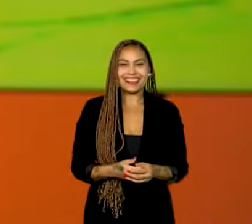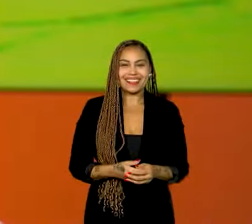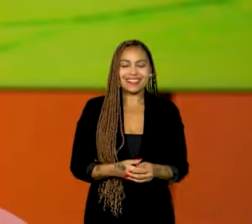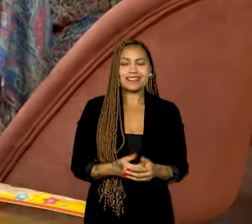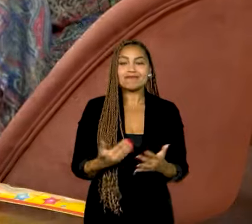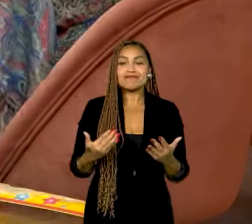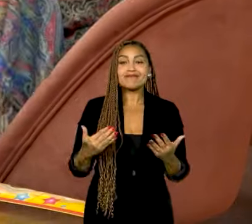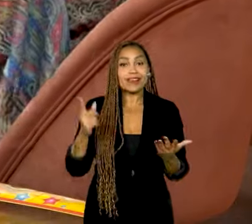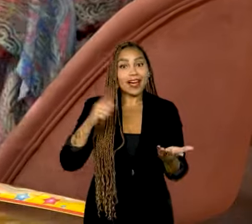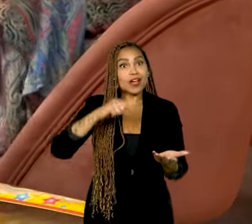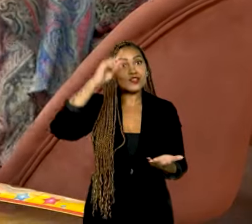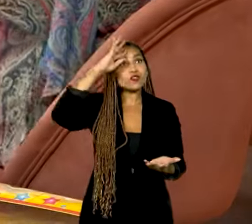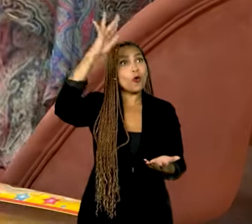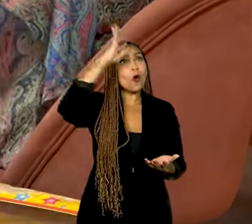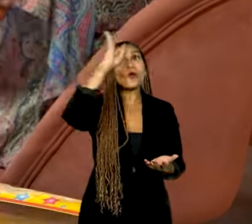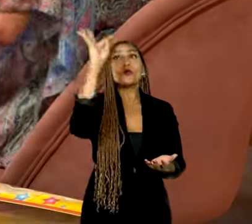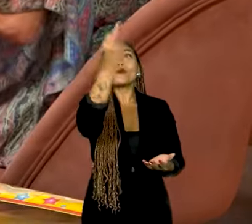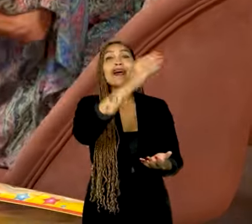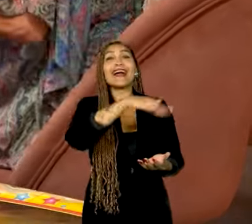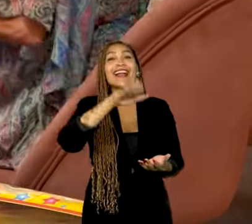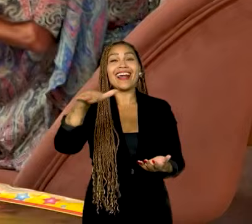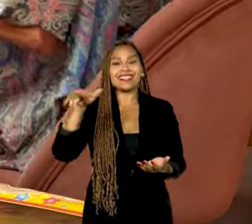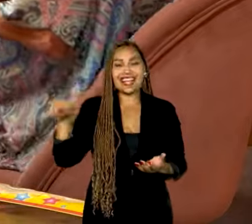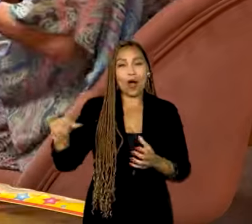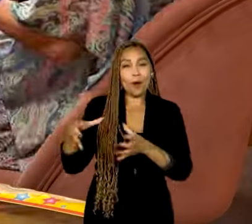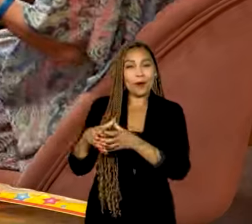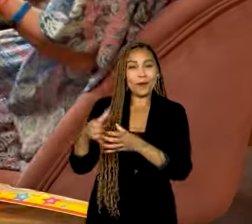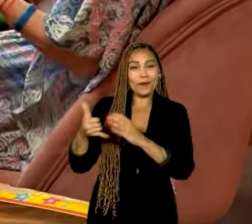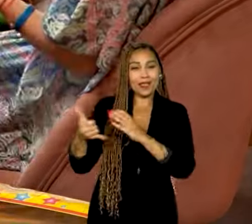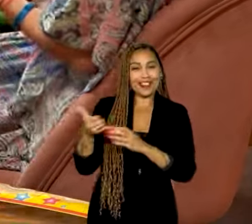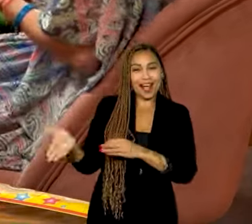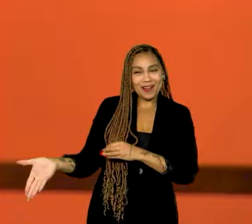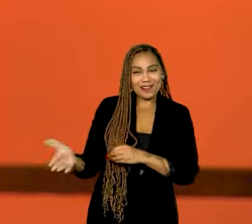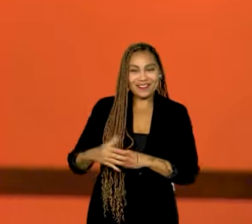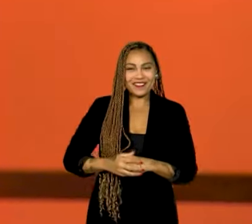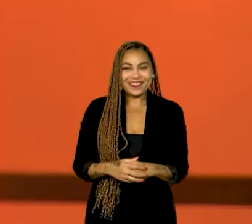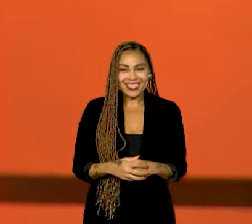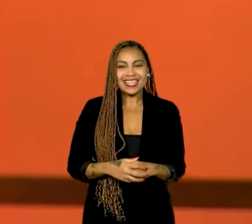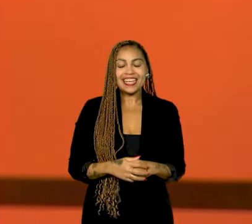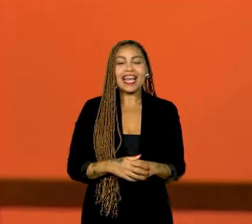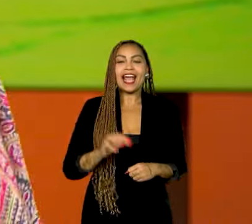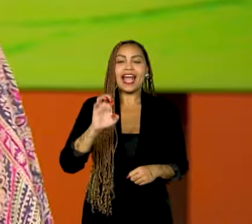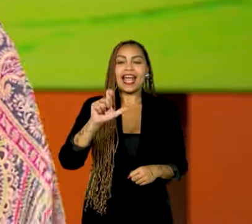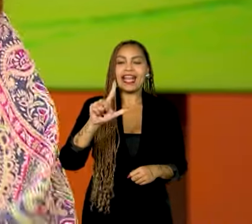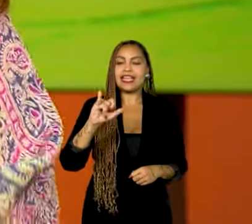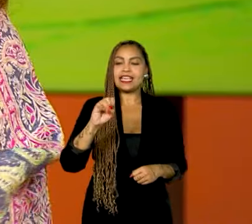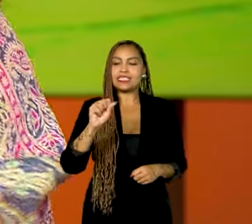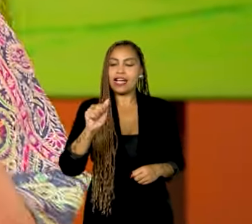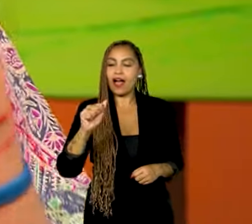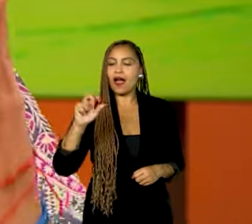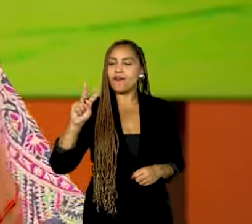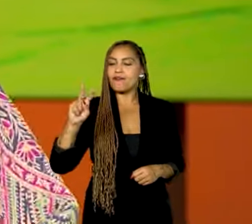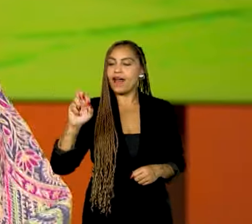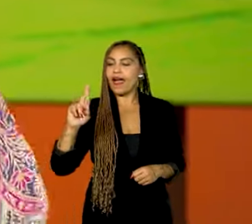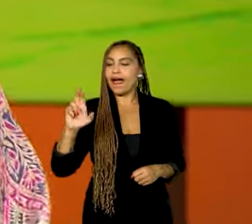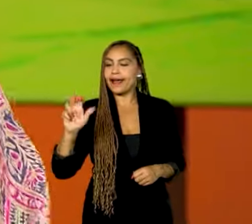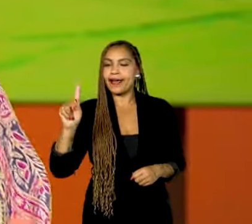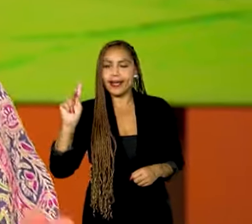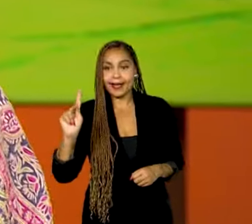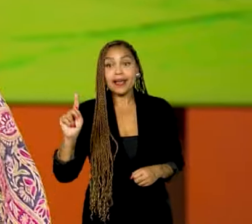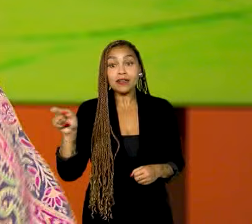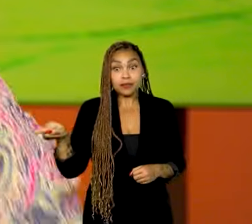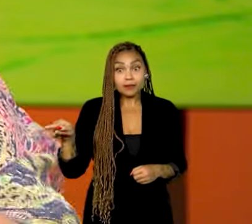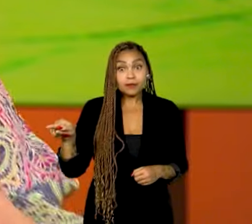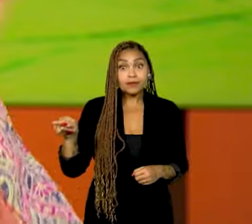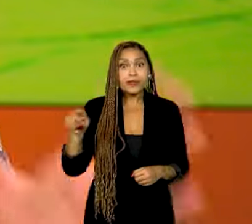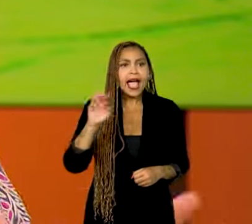É o sonho de toda criança. De toda. A Elisabeth. Esse grupo de WhatsApp. A Elisabeth, hoje, é uma Nossa, eu, minha manhã, eu